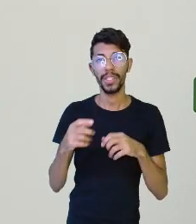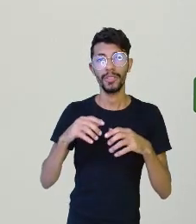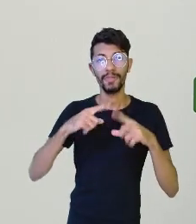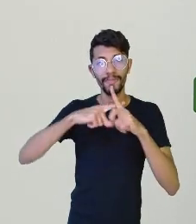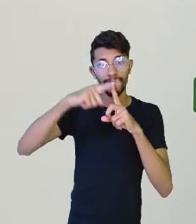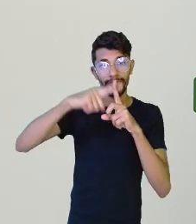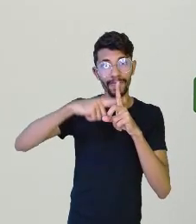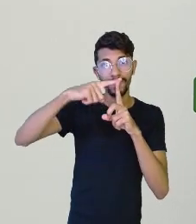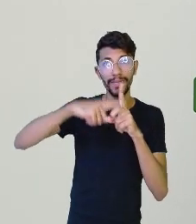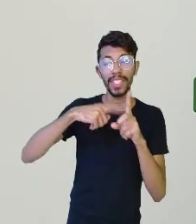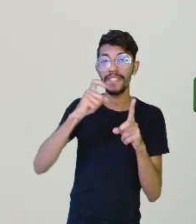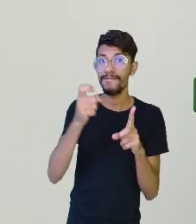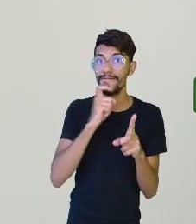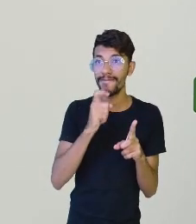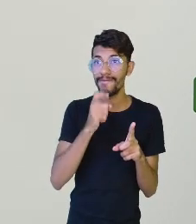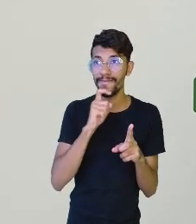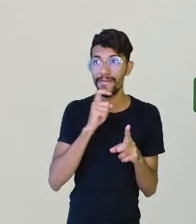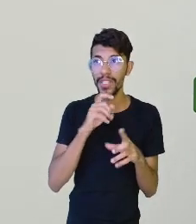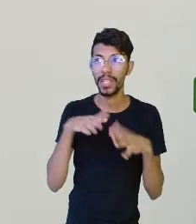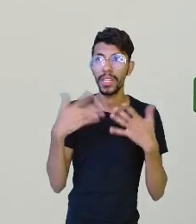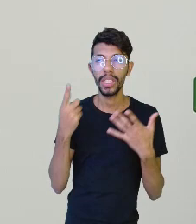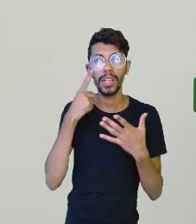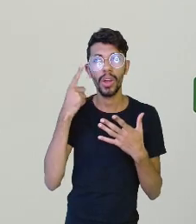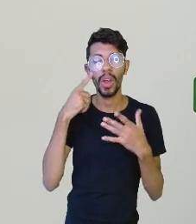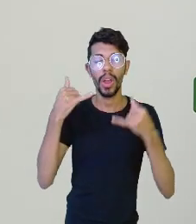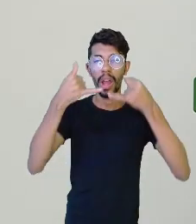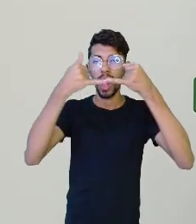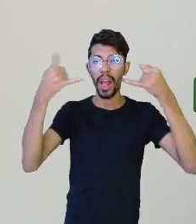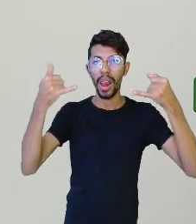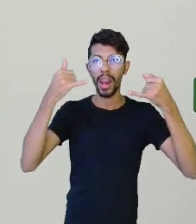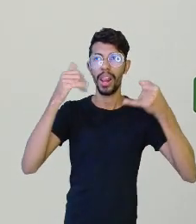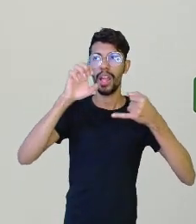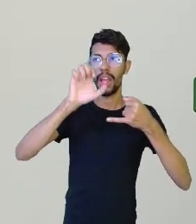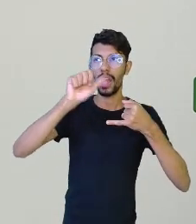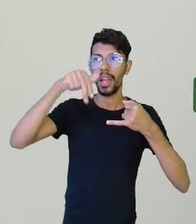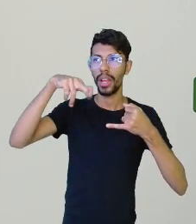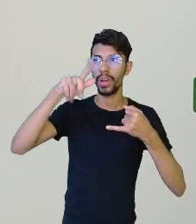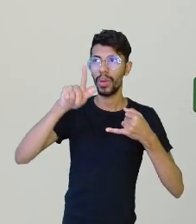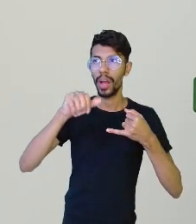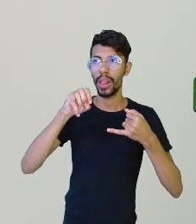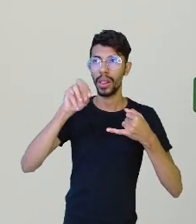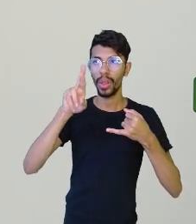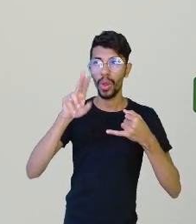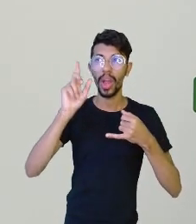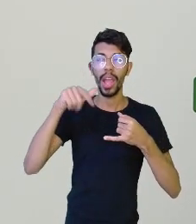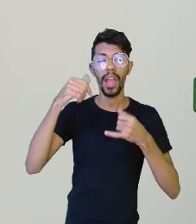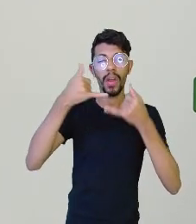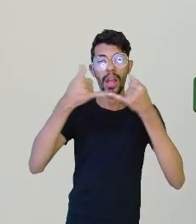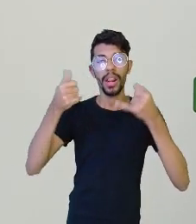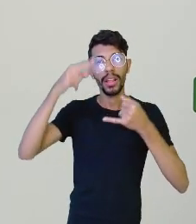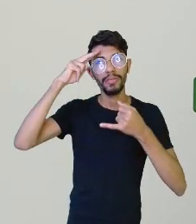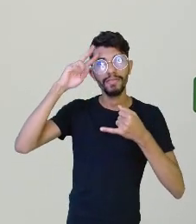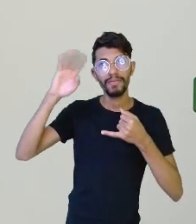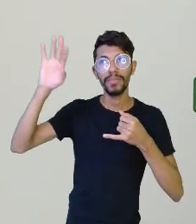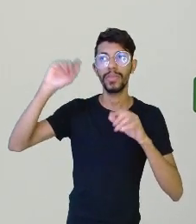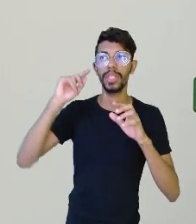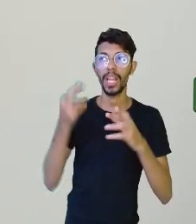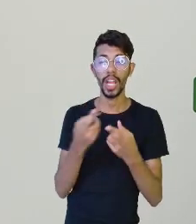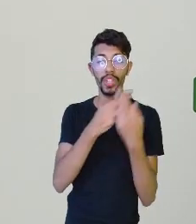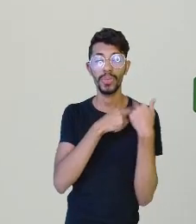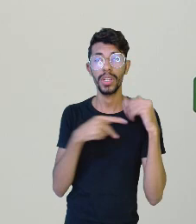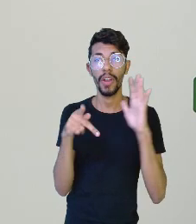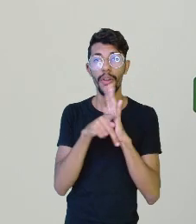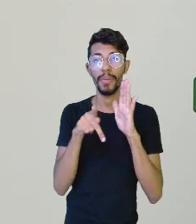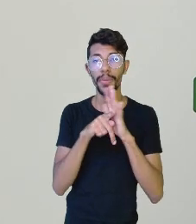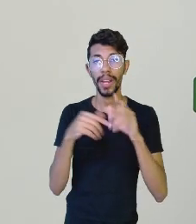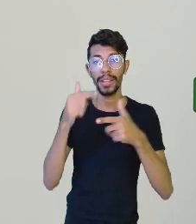aí? Então, a linha do Equador é uma linha imaginária, está aqui, ó. É uma linha imaginária responsável pela divisão do